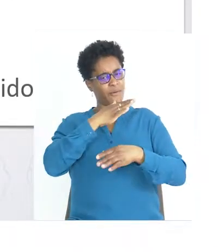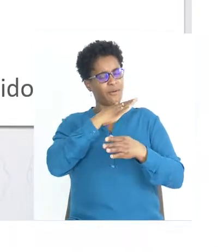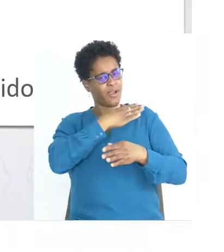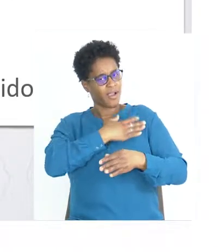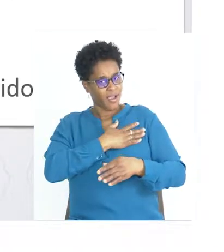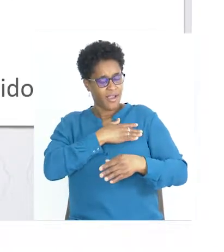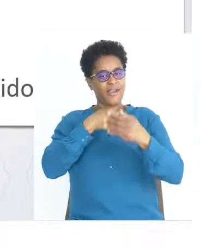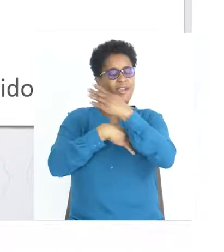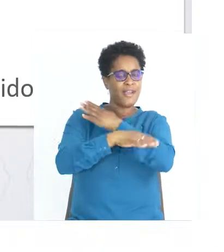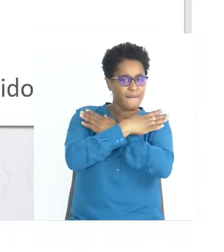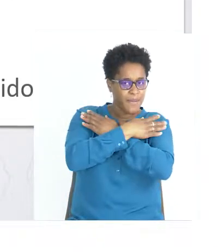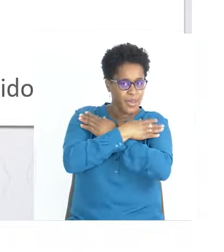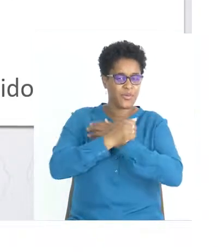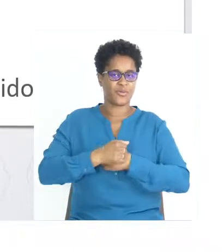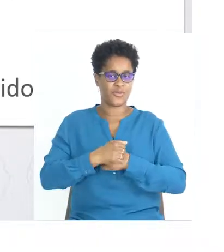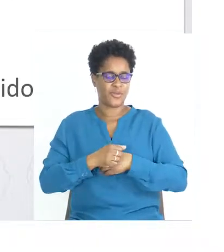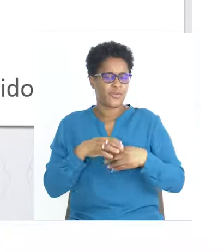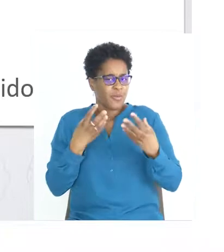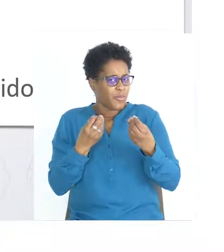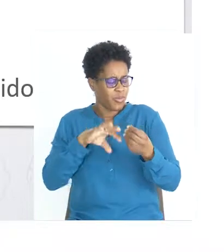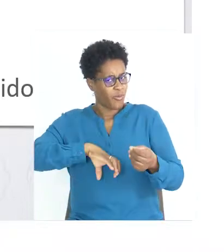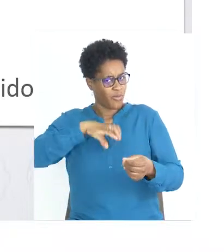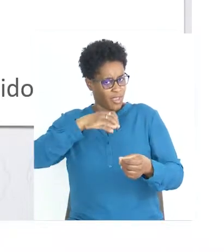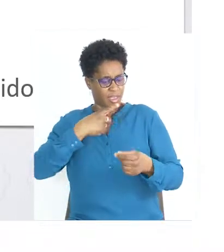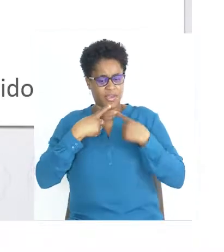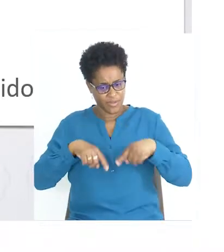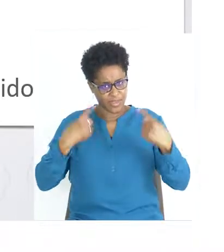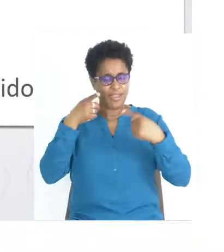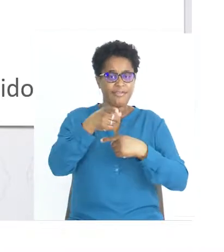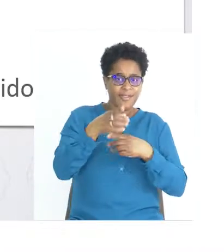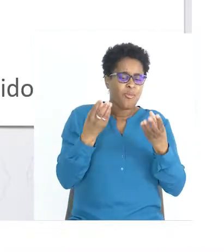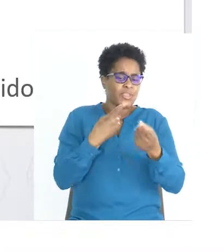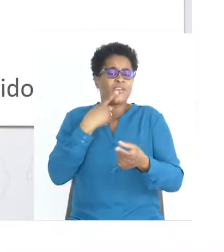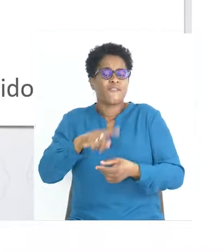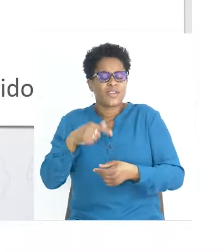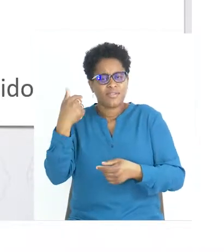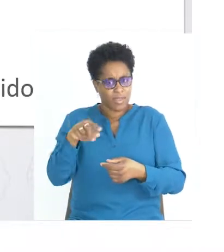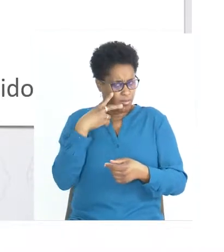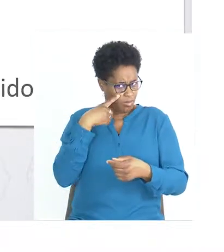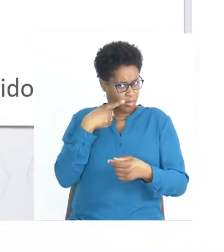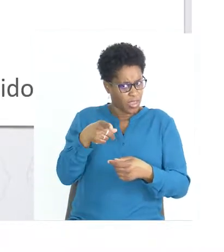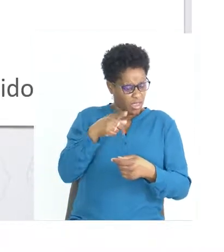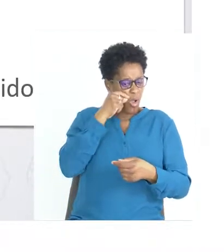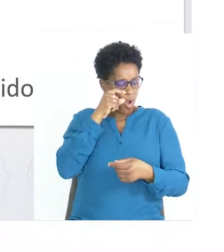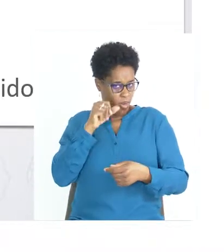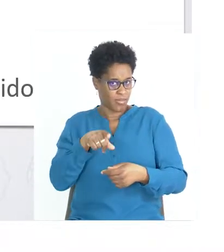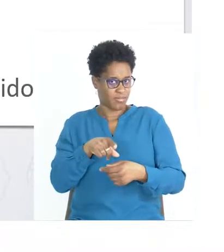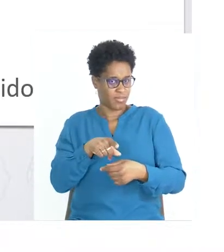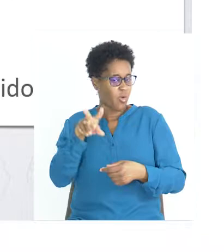amigo, foste demasiado confiado. Avisei-te muitas vezes de que deverias desconfiar desse